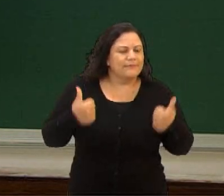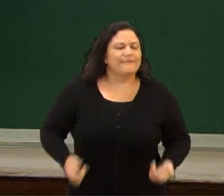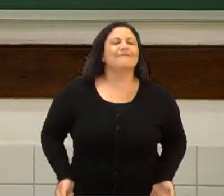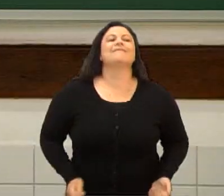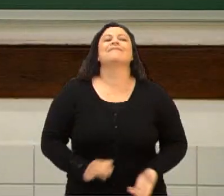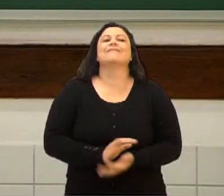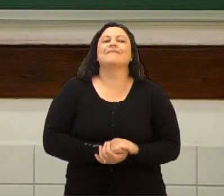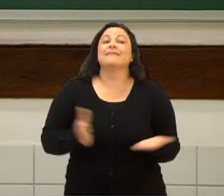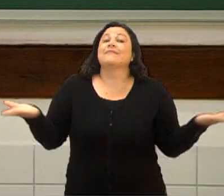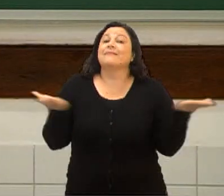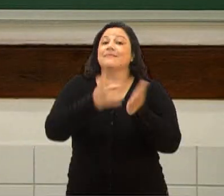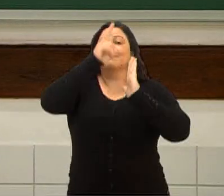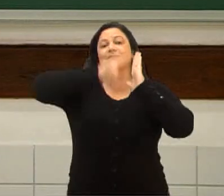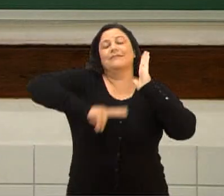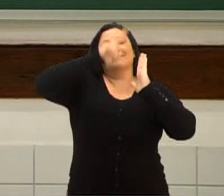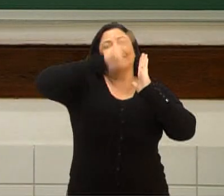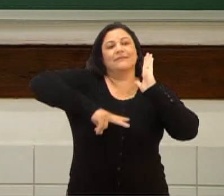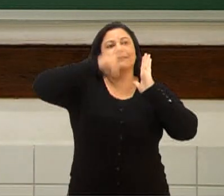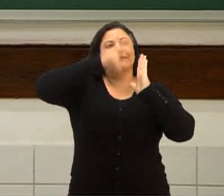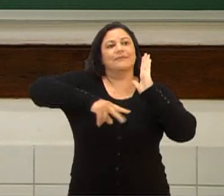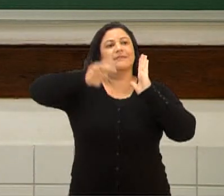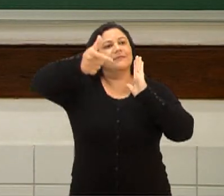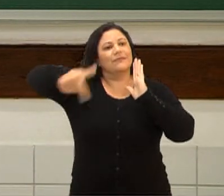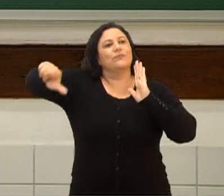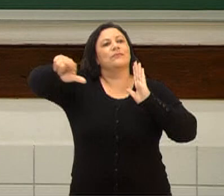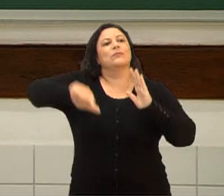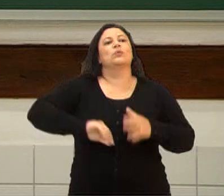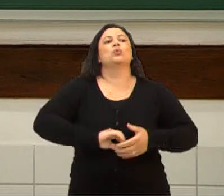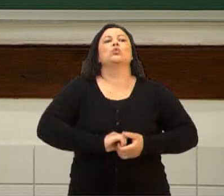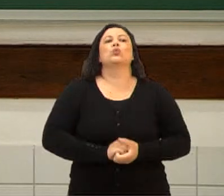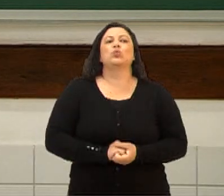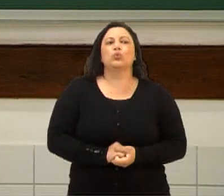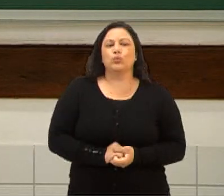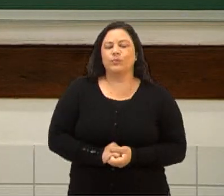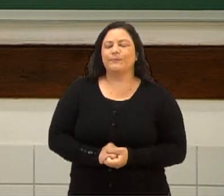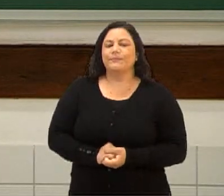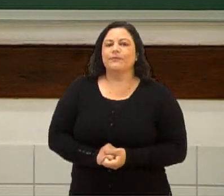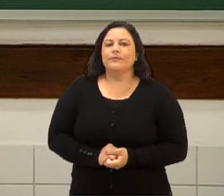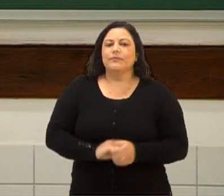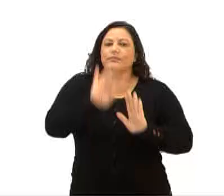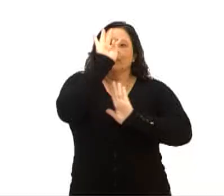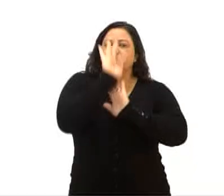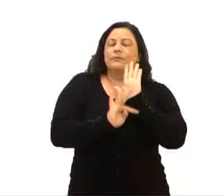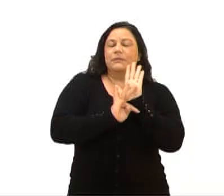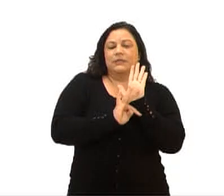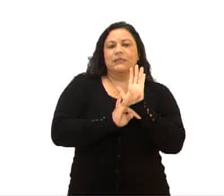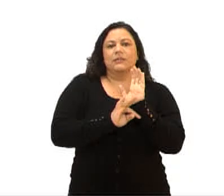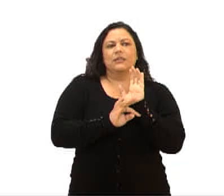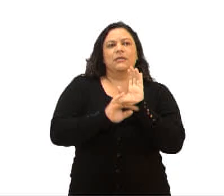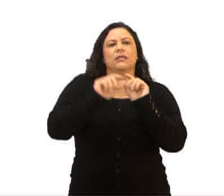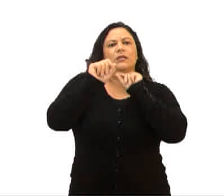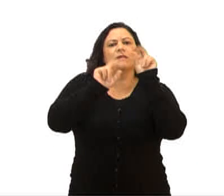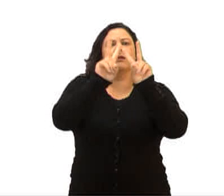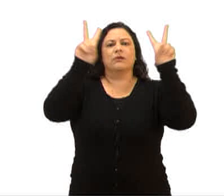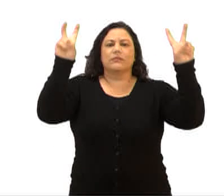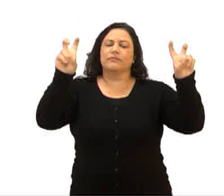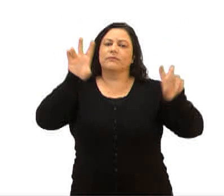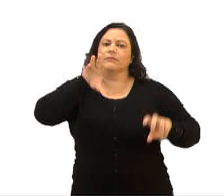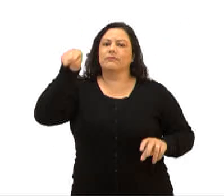Agora, nós vamos ler um outro provérbio, tá? O provérbio diz assim, appearance can